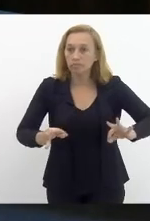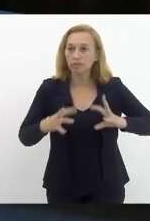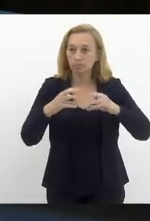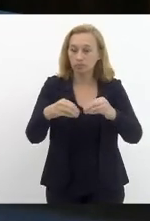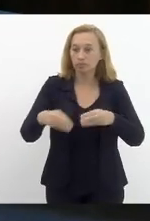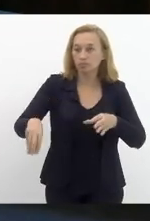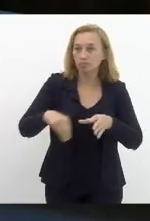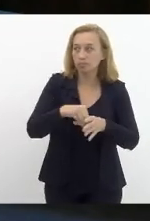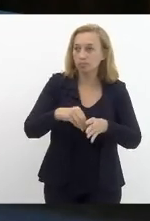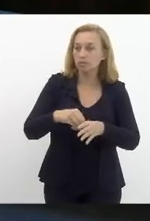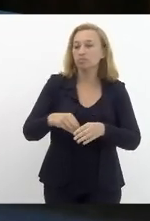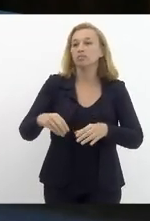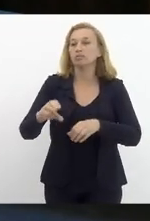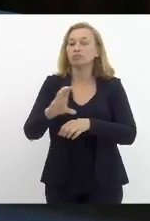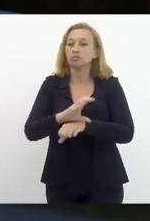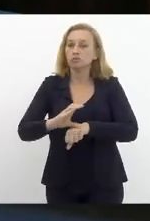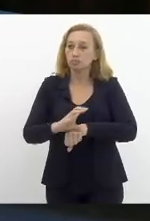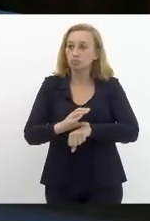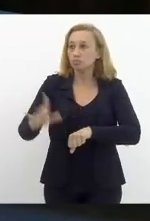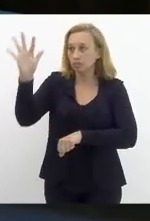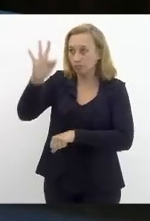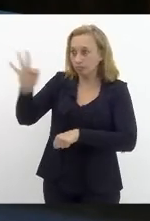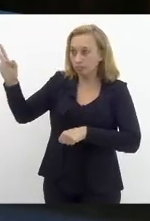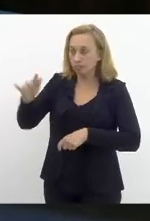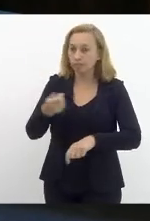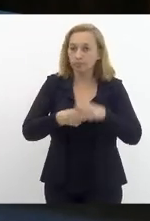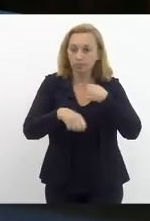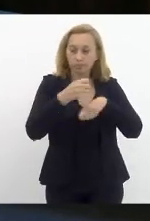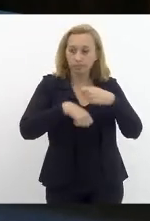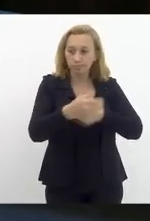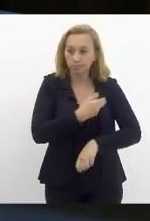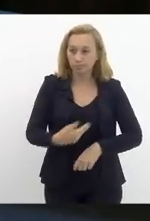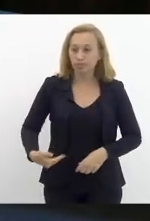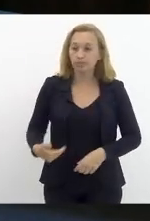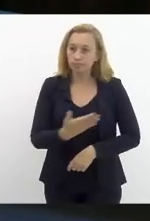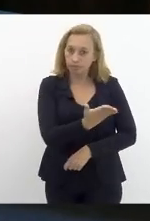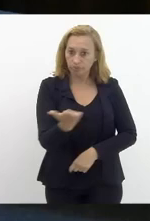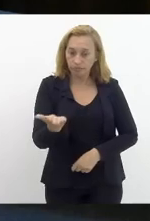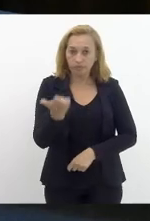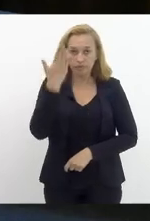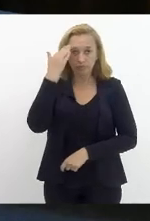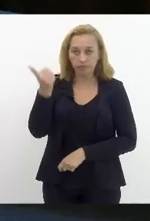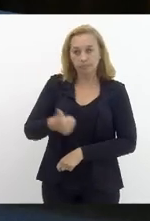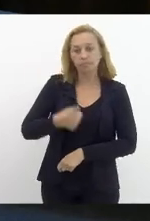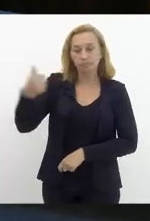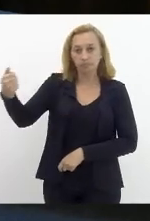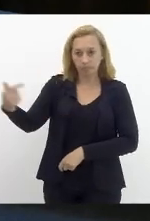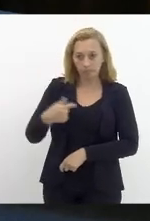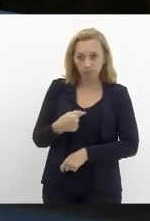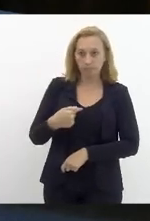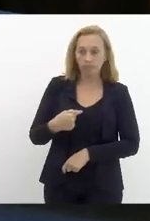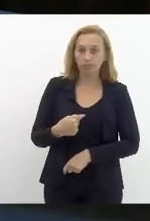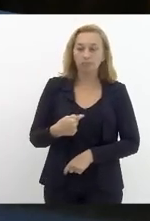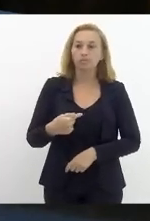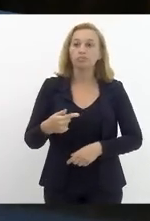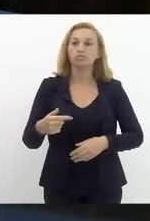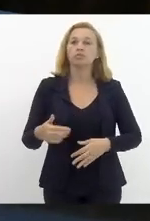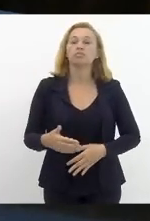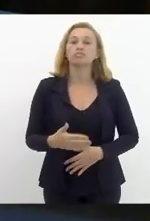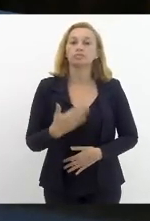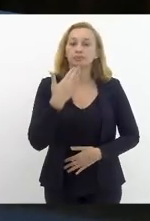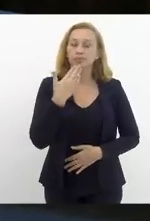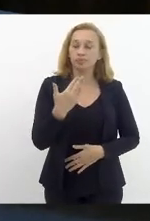Federal, está dentro dos princípios da administração pública que os senhores sabem melhor do que eu. Então, fica aqui o segundo encaminhamento,